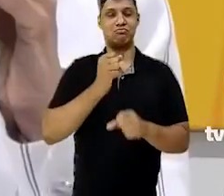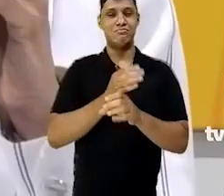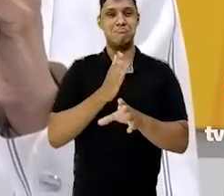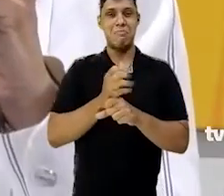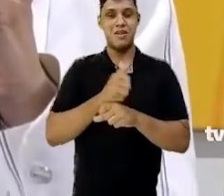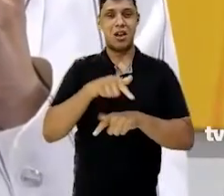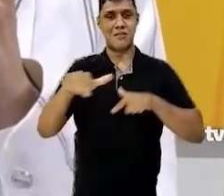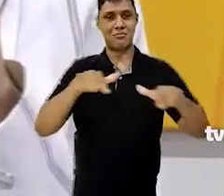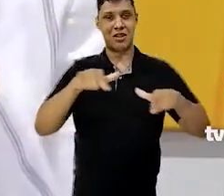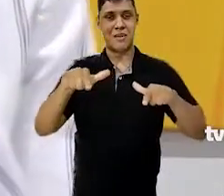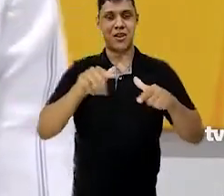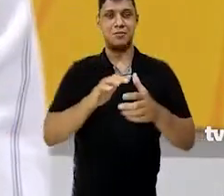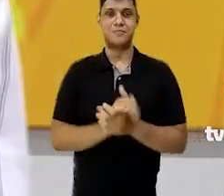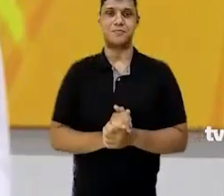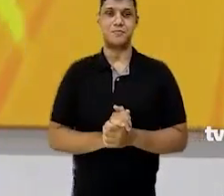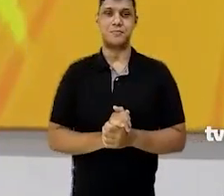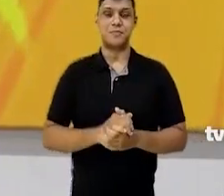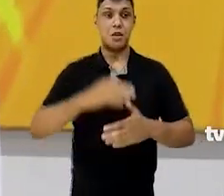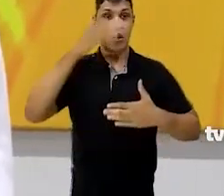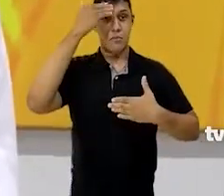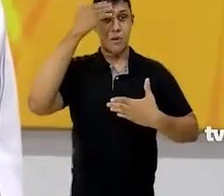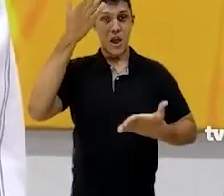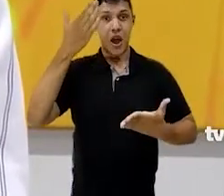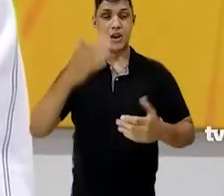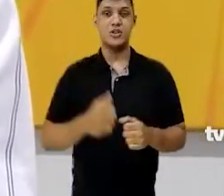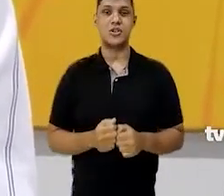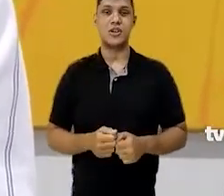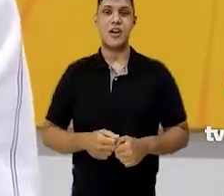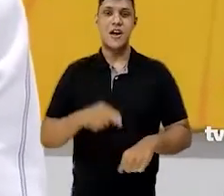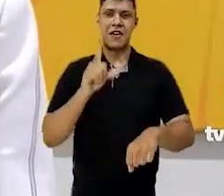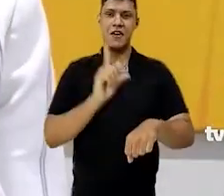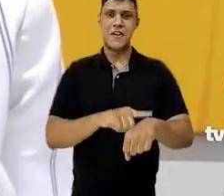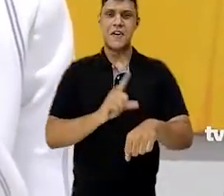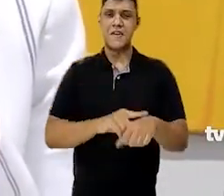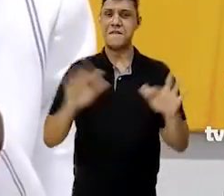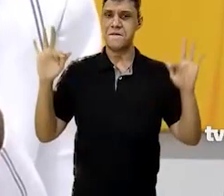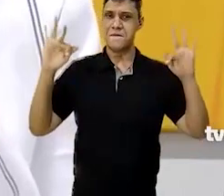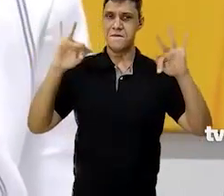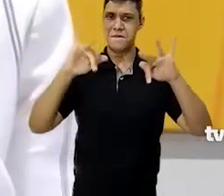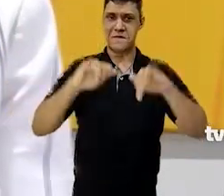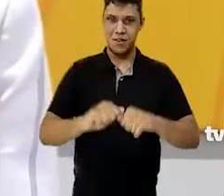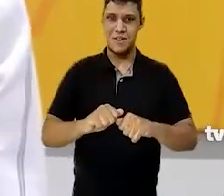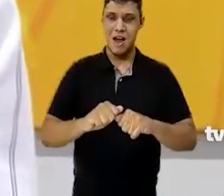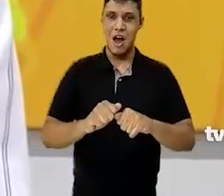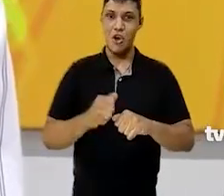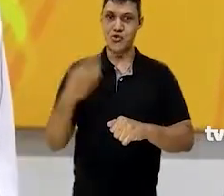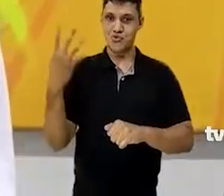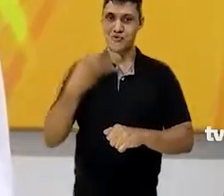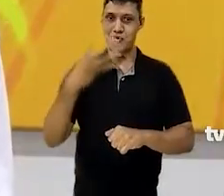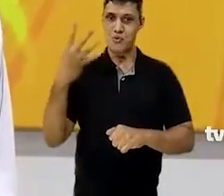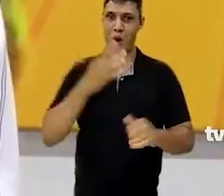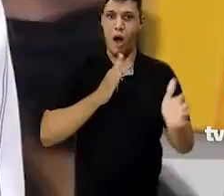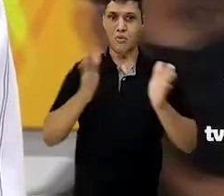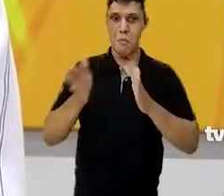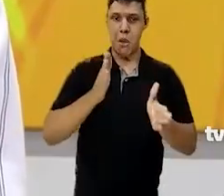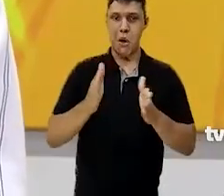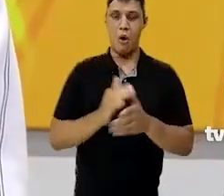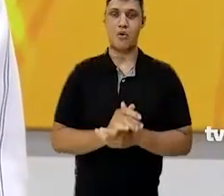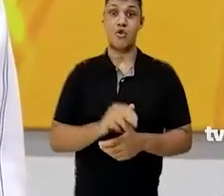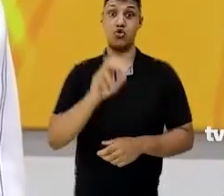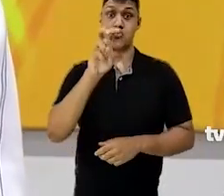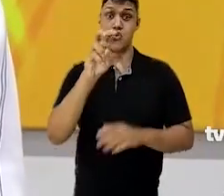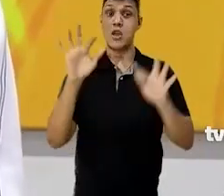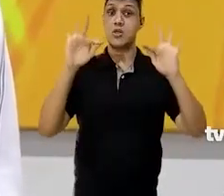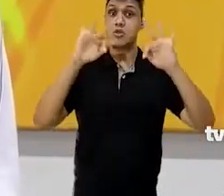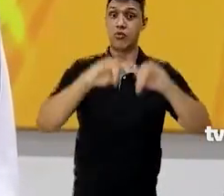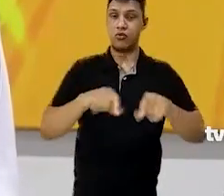candidato. Chegamos ao fim deste quarto bloco. No quinto e último bloco, aí nós vamos ter